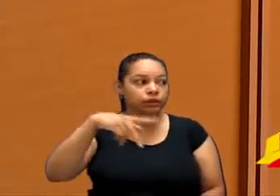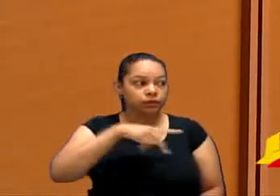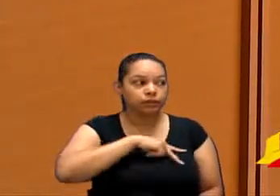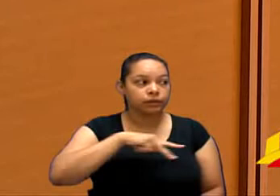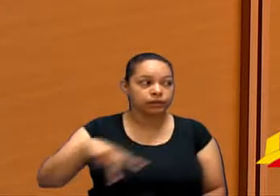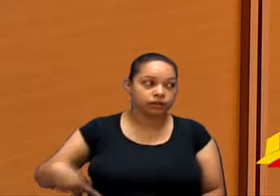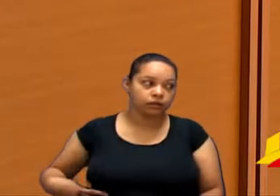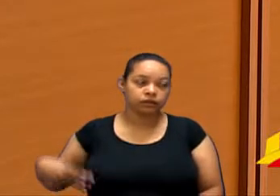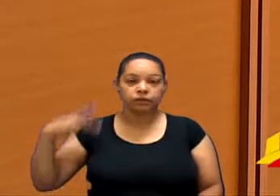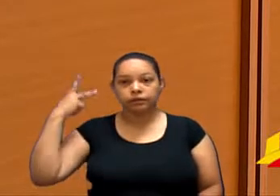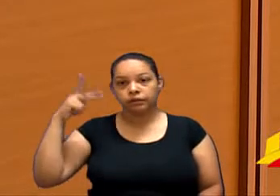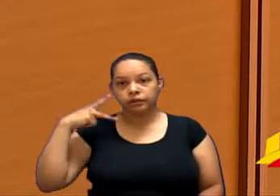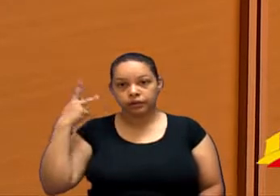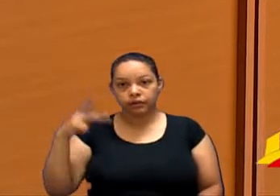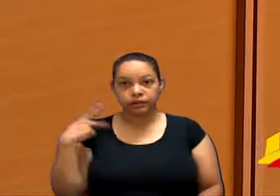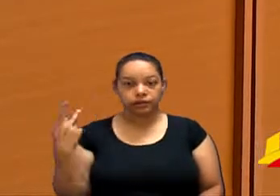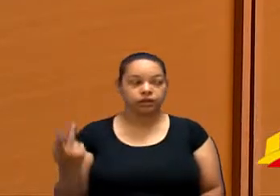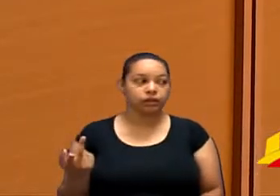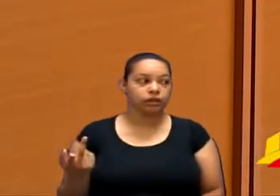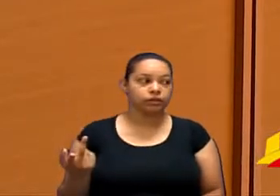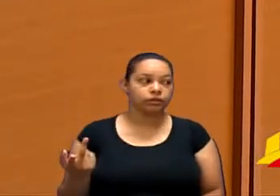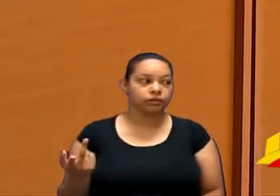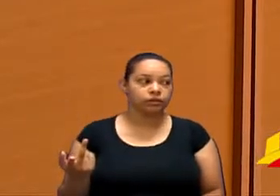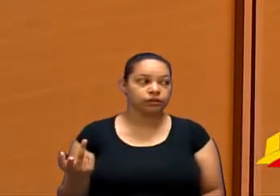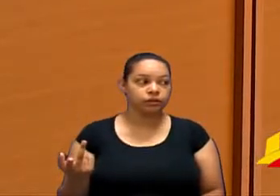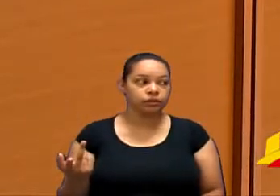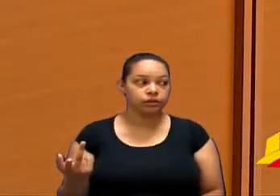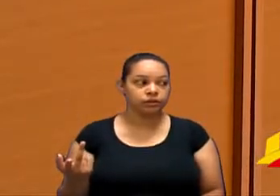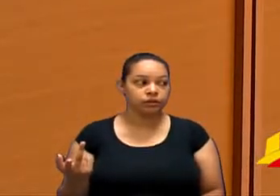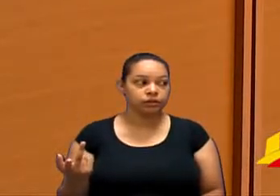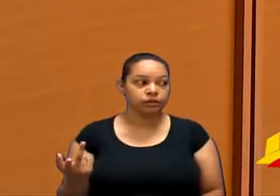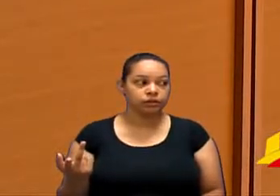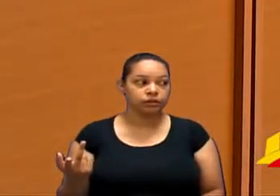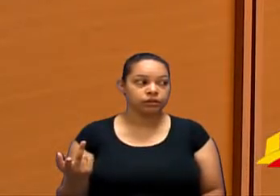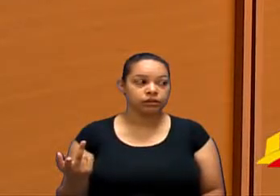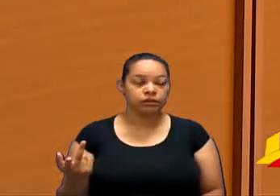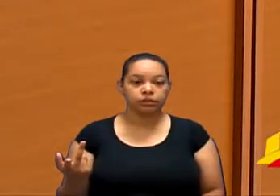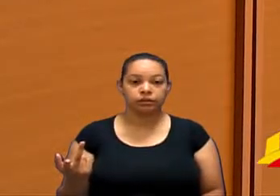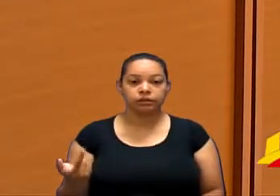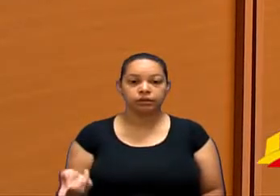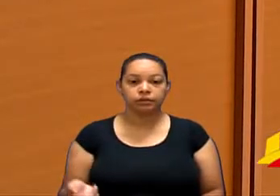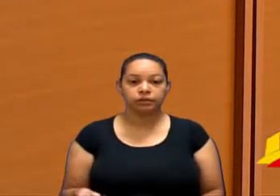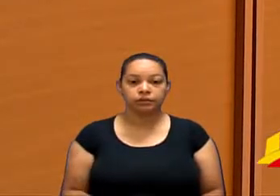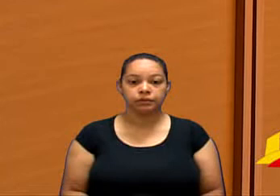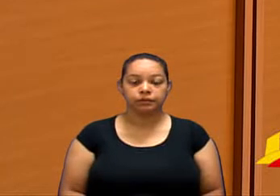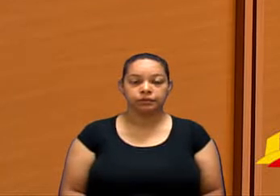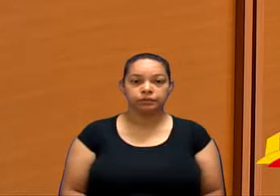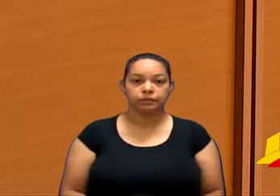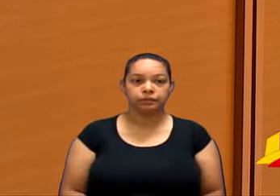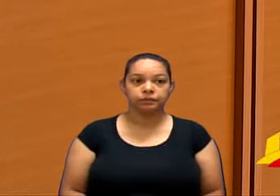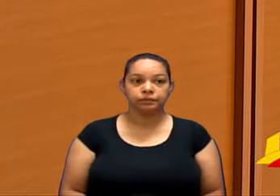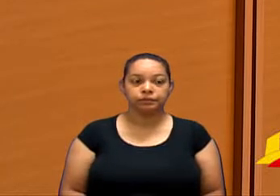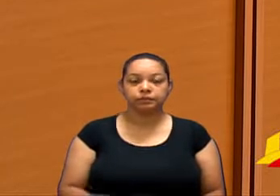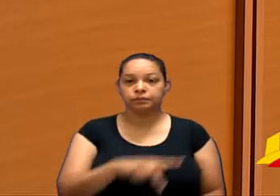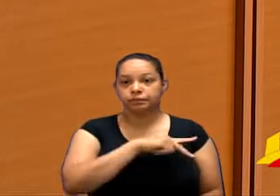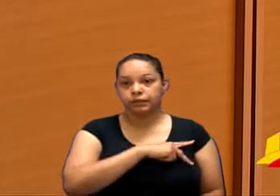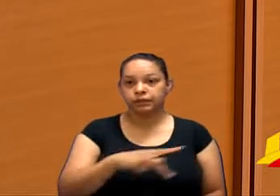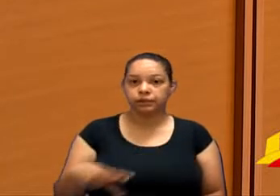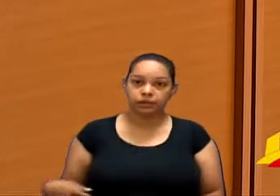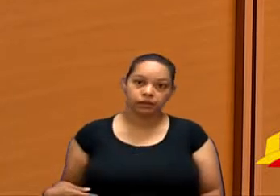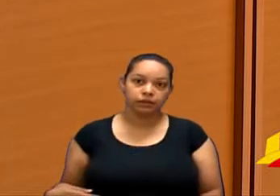vereadores Yara Fernanda vereadores e os demais presentes e todos que nos assistem senhor presidente inclusive